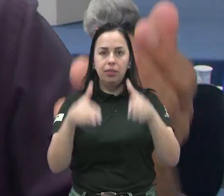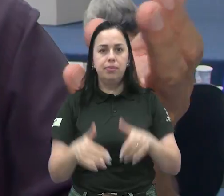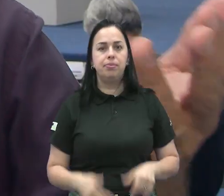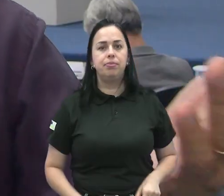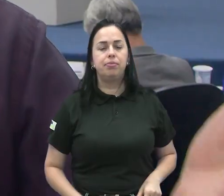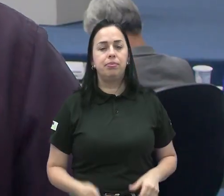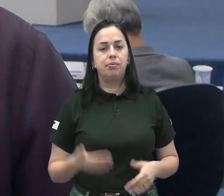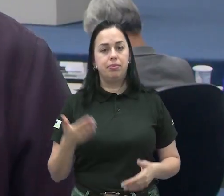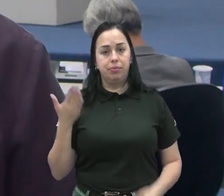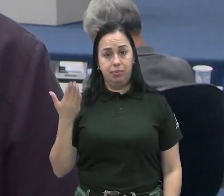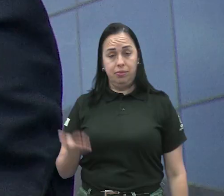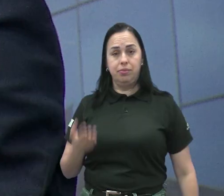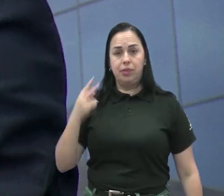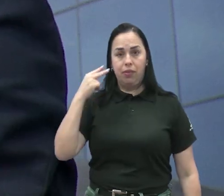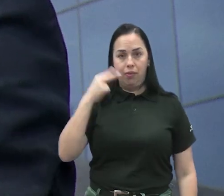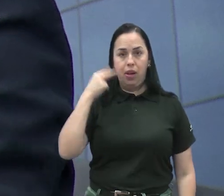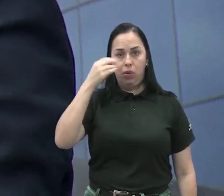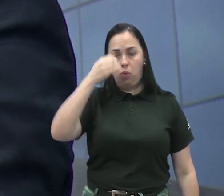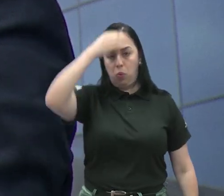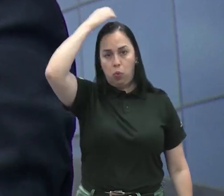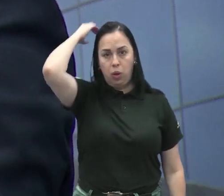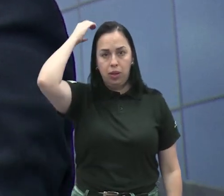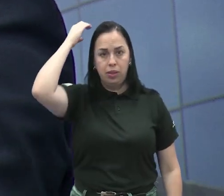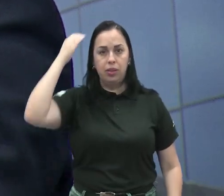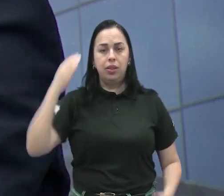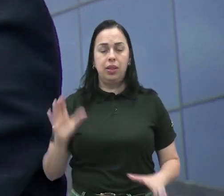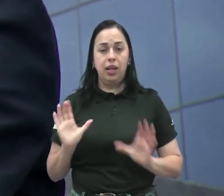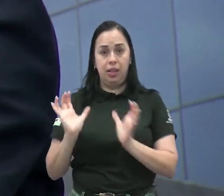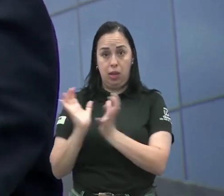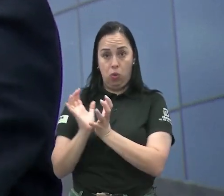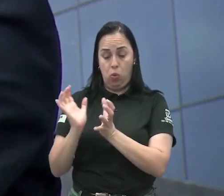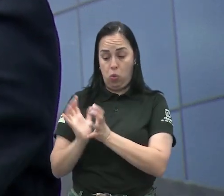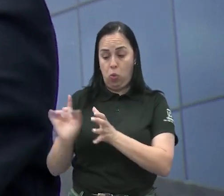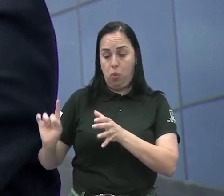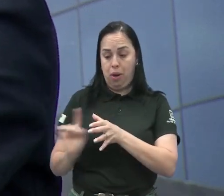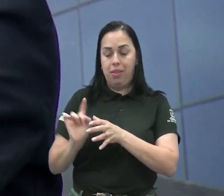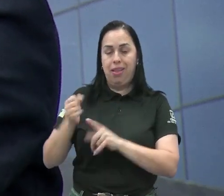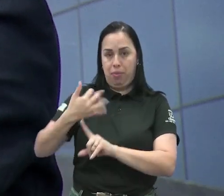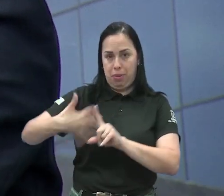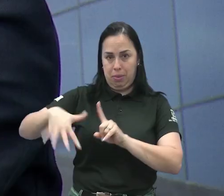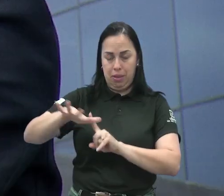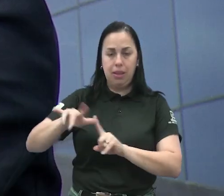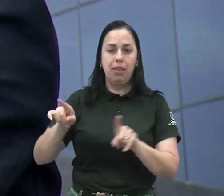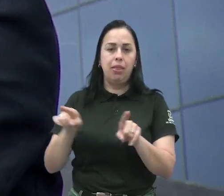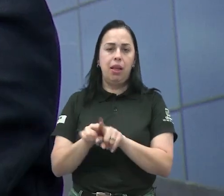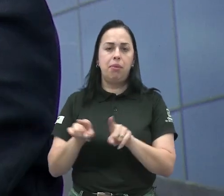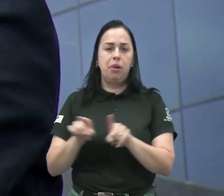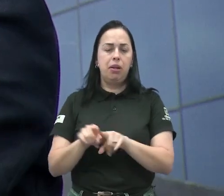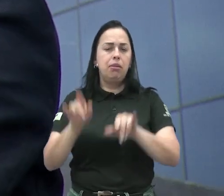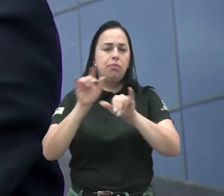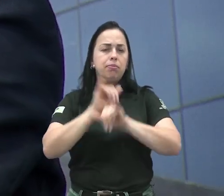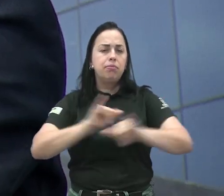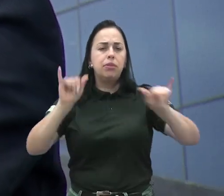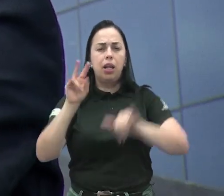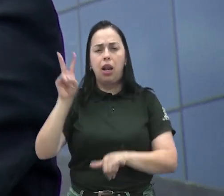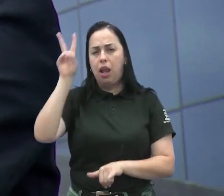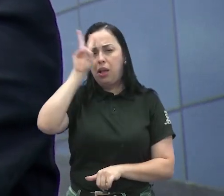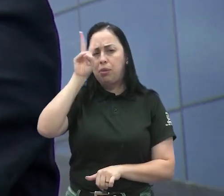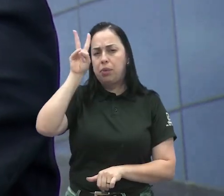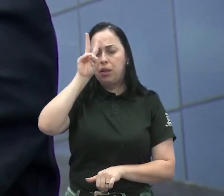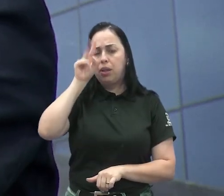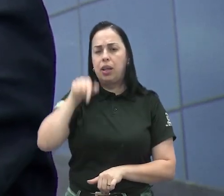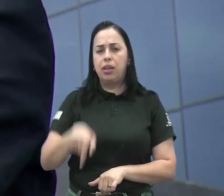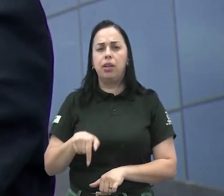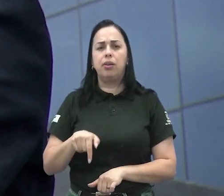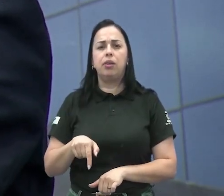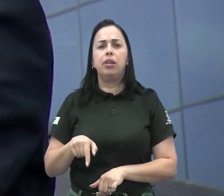dentro da cidade que a gente ama. Abranches, que faz parte da Comissão de Meio Ambiente da Câmara, também reforçou